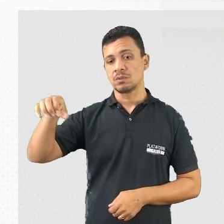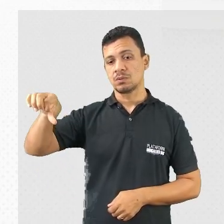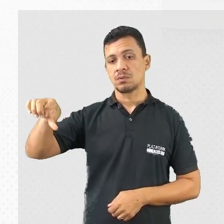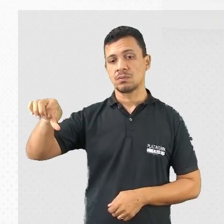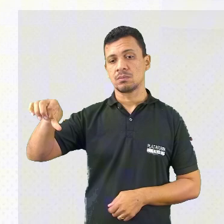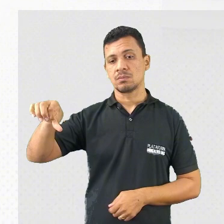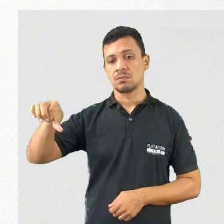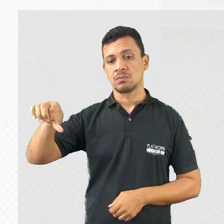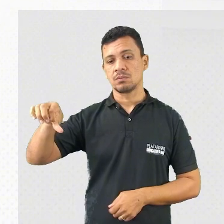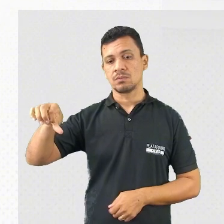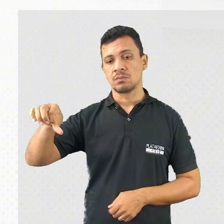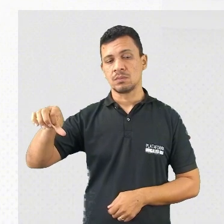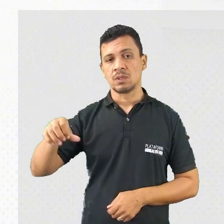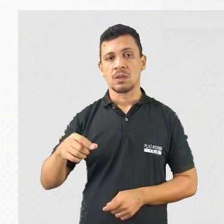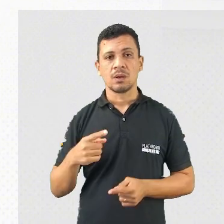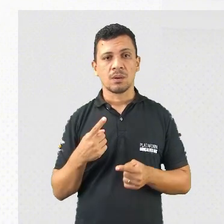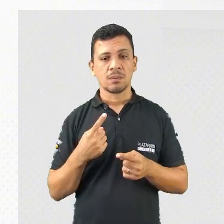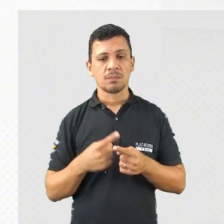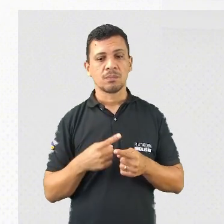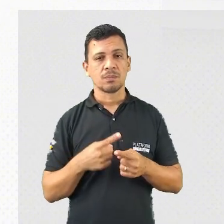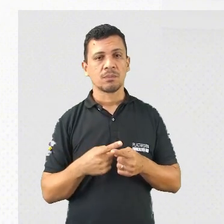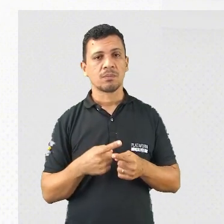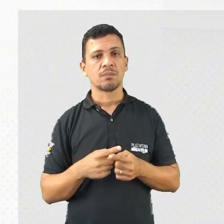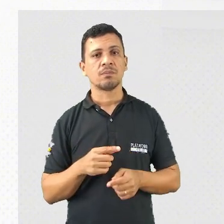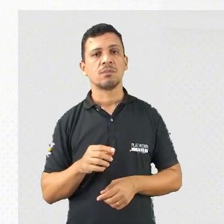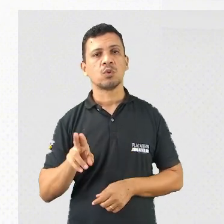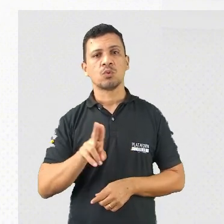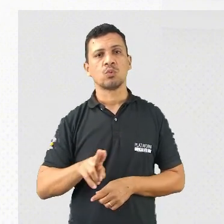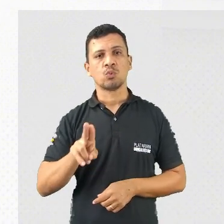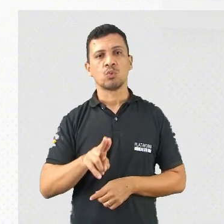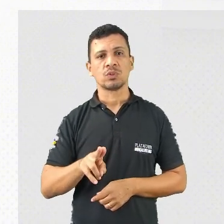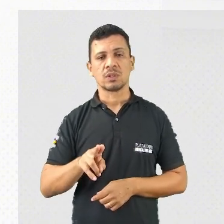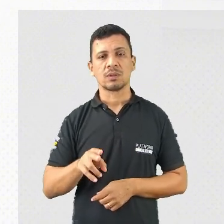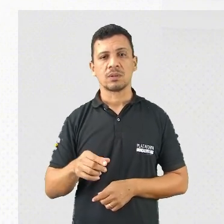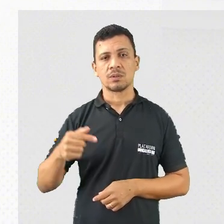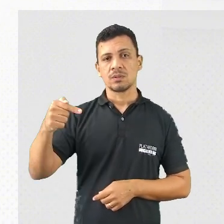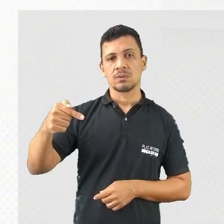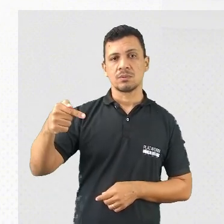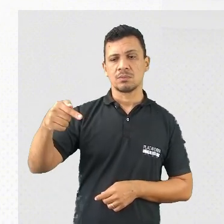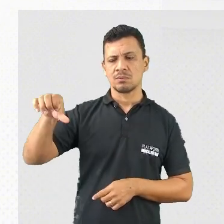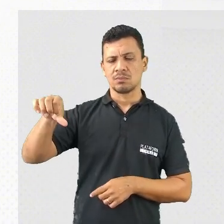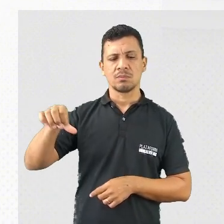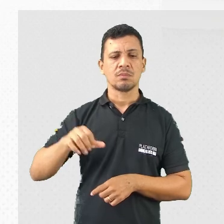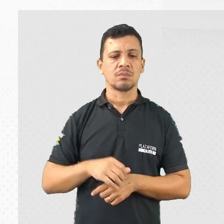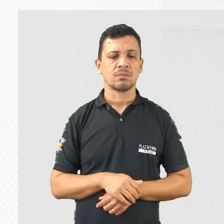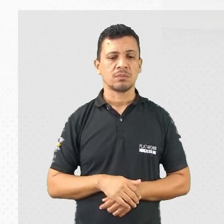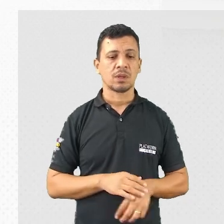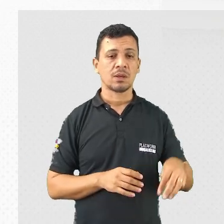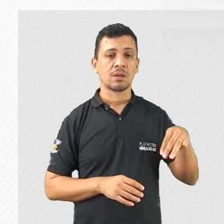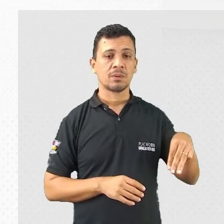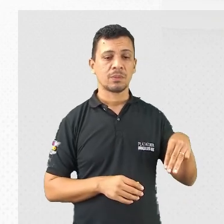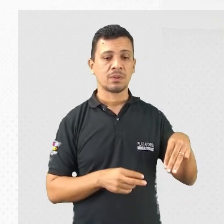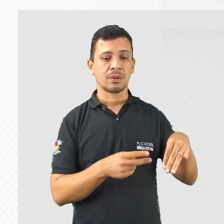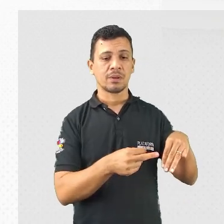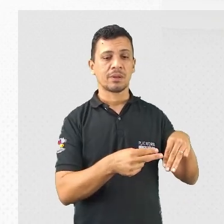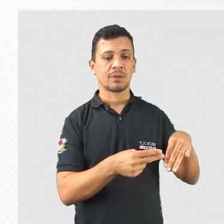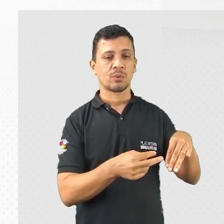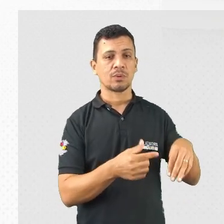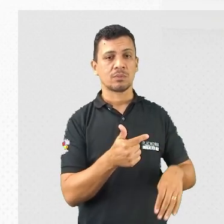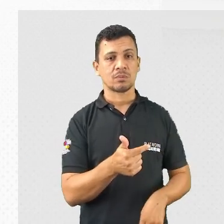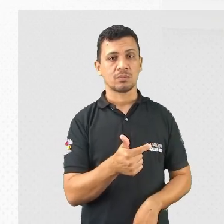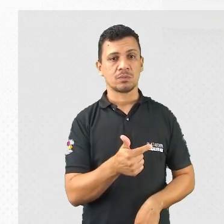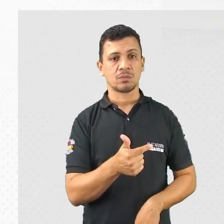Certo? Porque tem mais casas decimais, vamos usar duas. Tá? Então, teremos que o montante é igual a